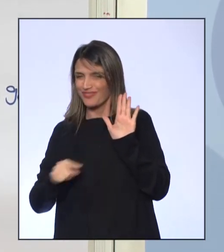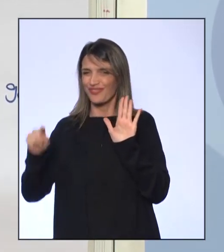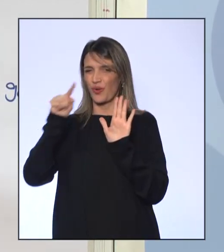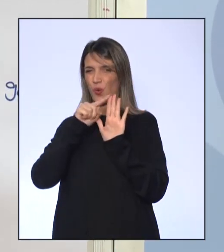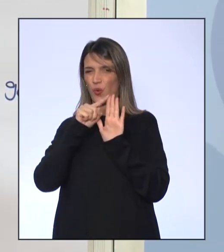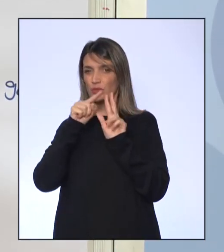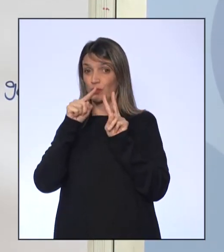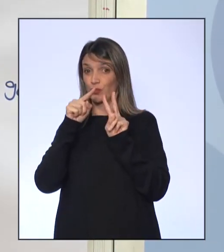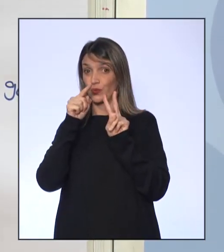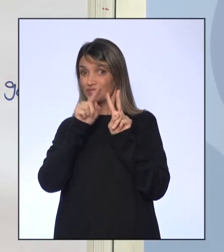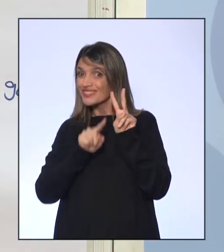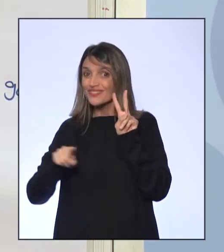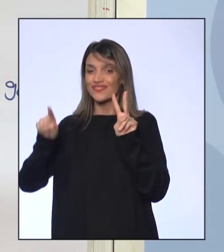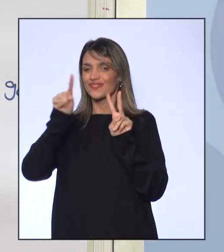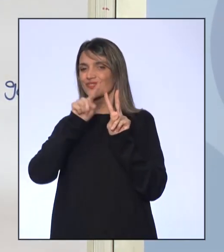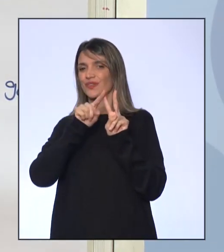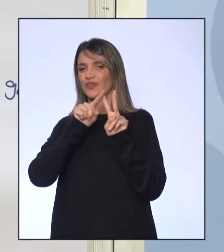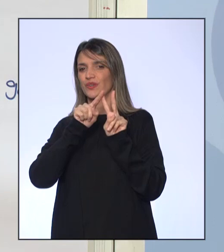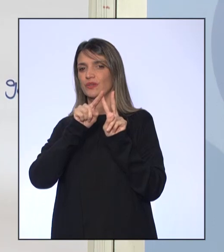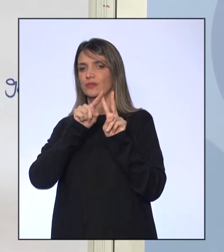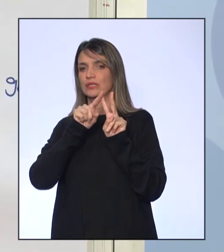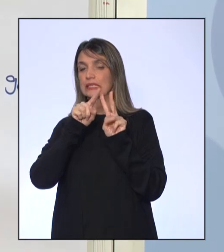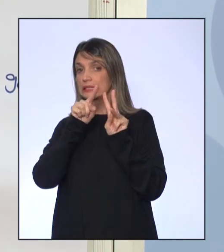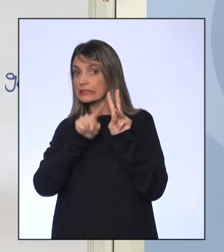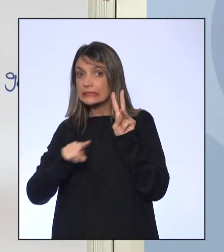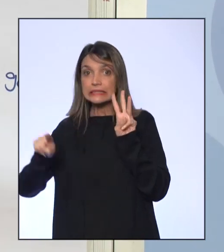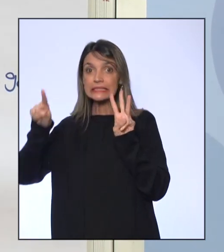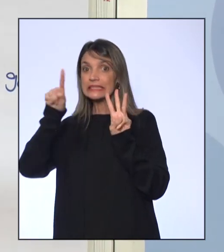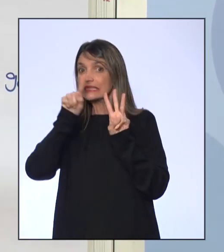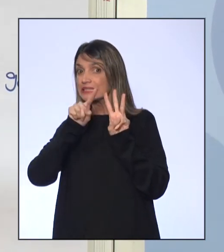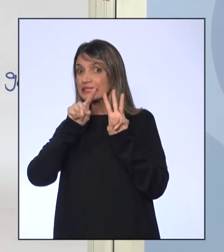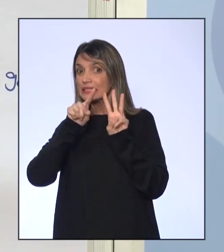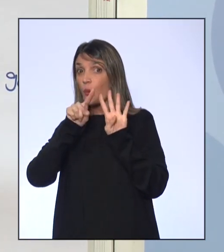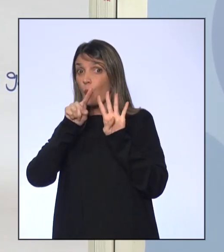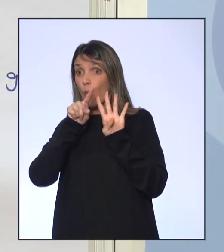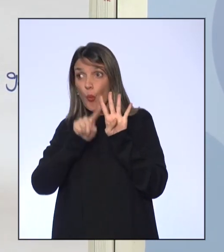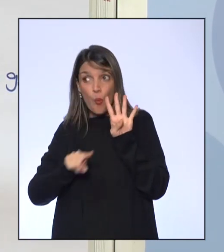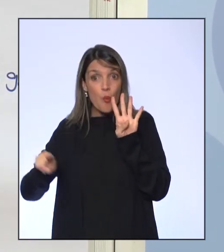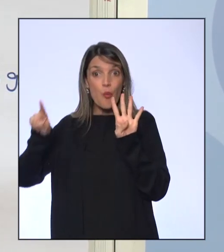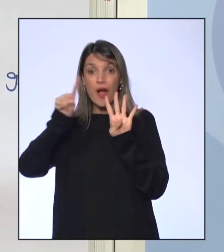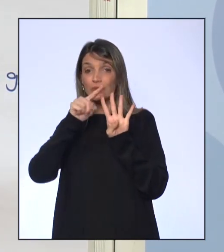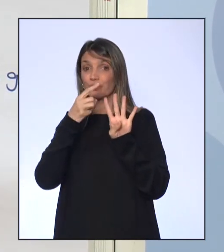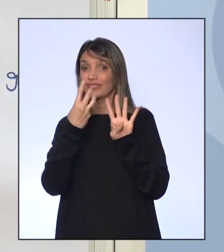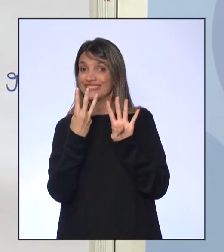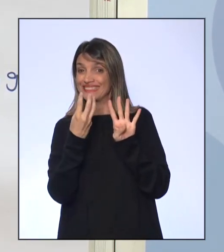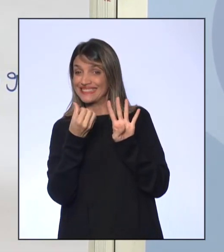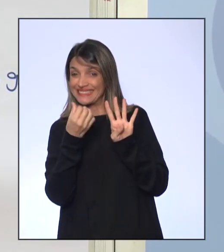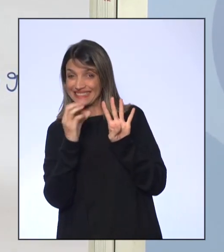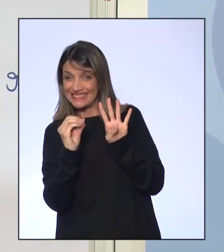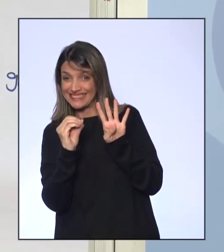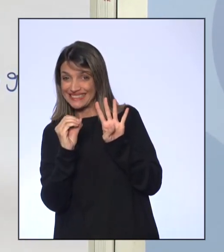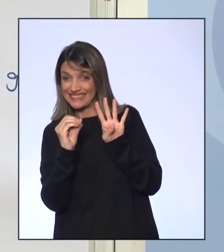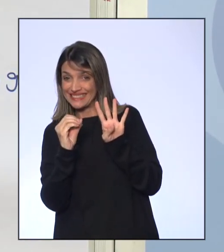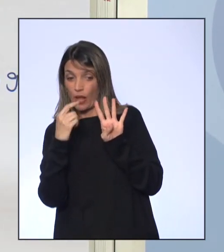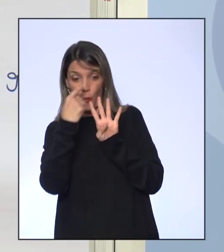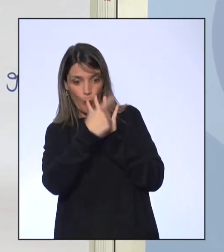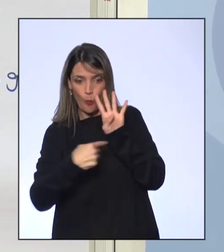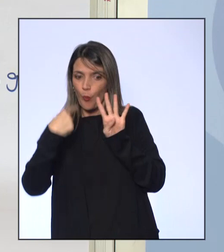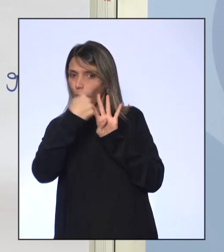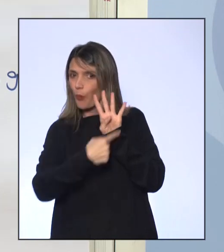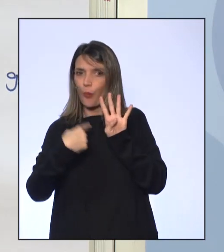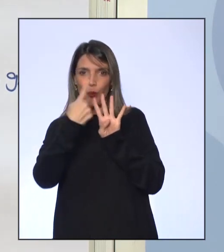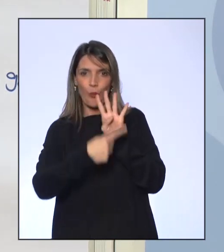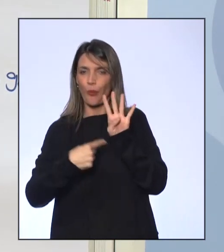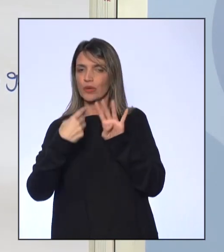duas vezes 360 três vezes 360 4 x360 quer dizer que ele deu quatro voltas